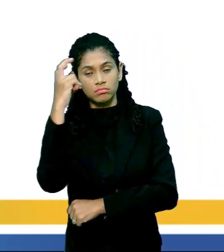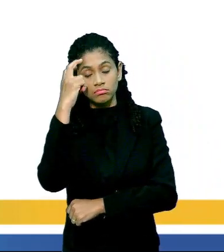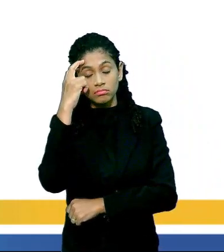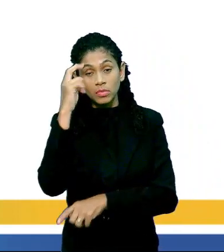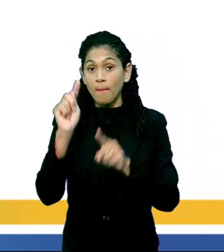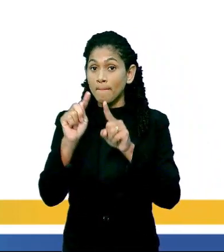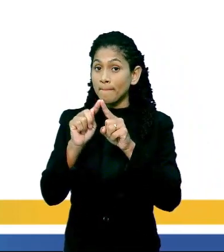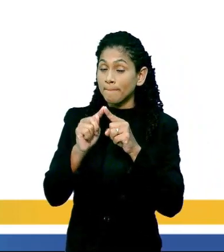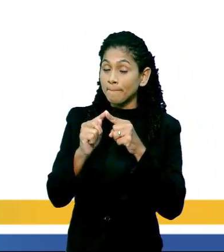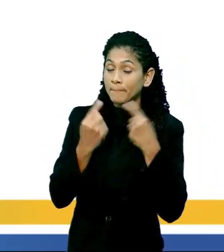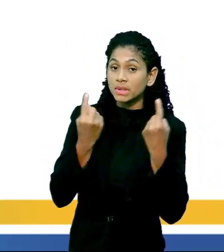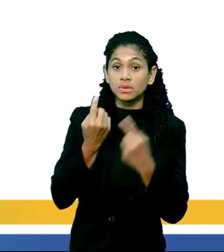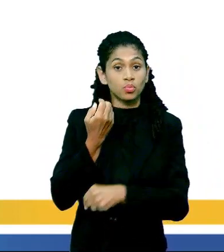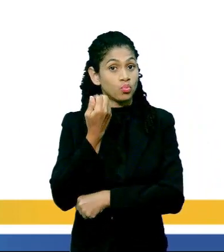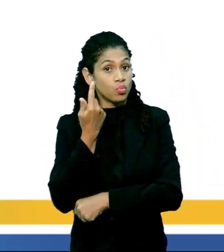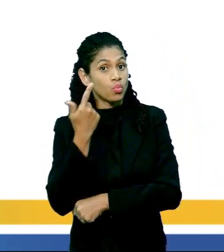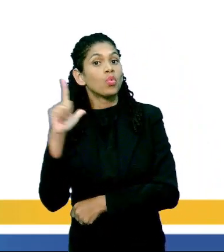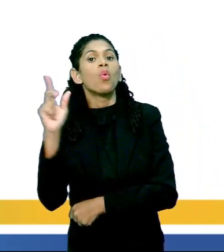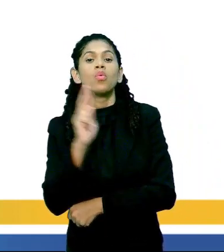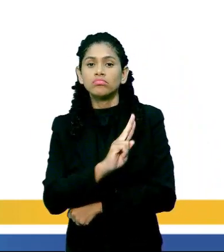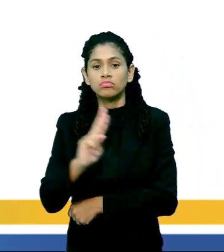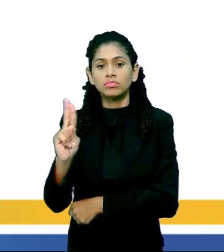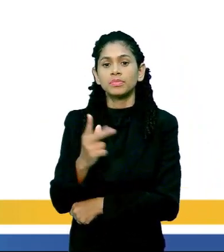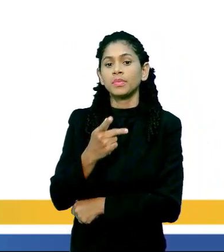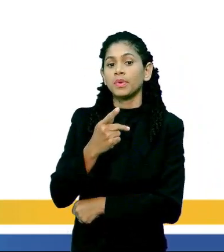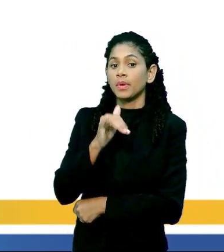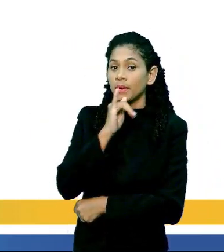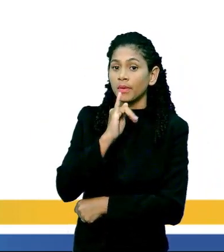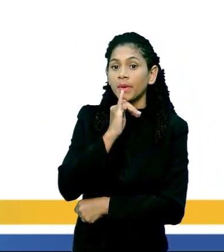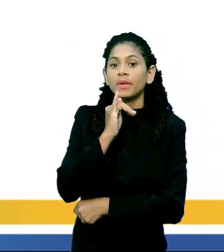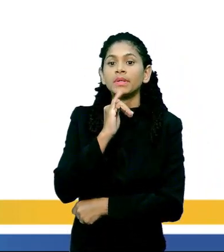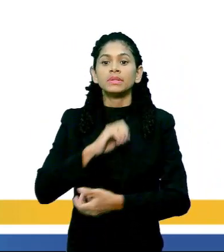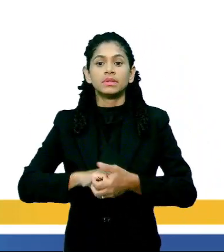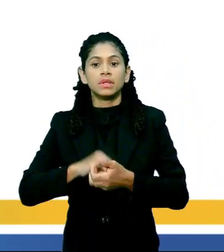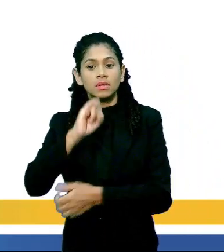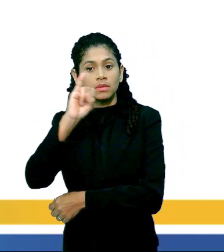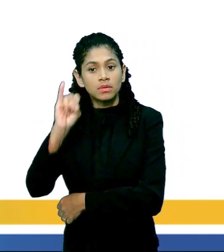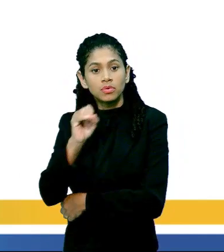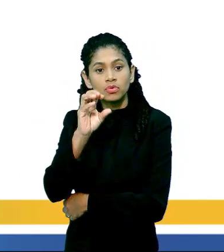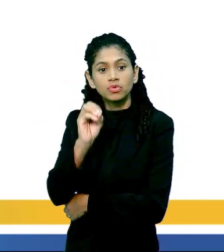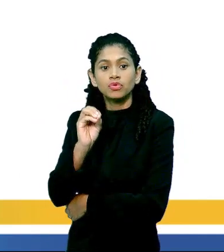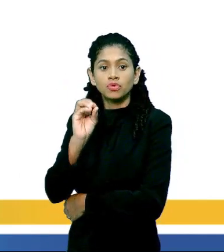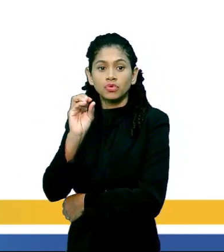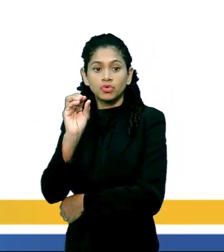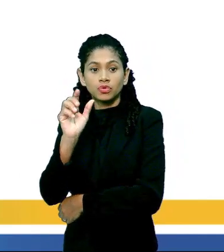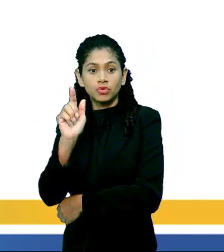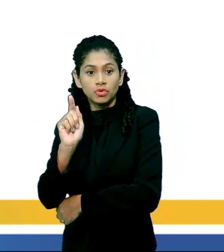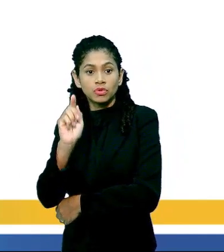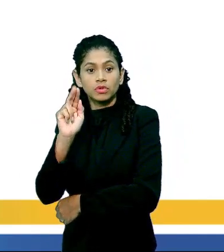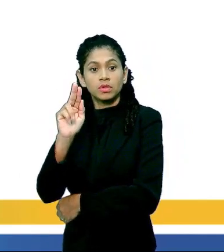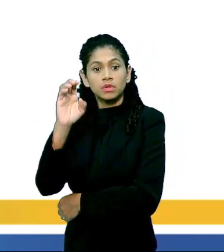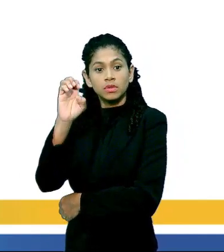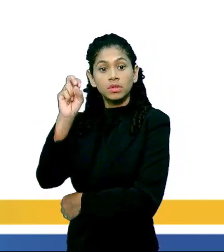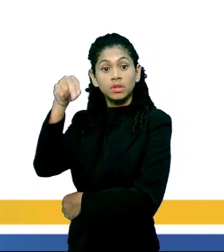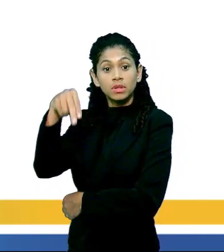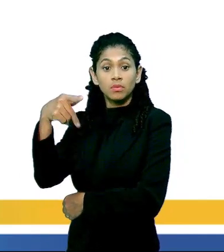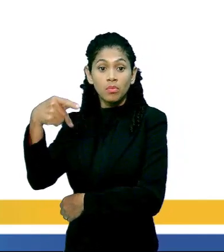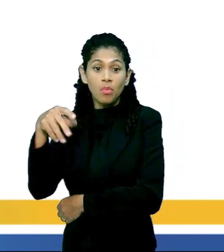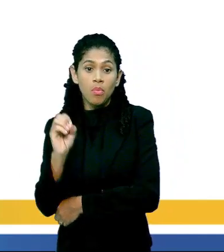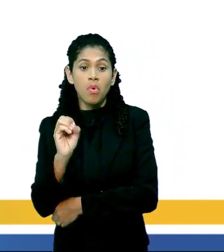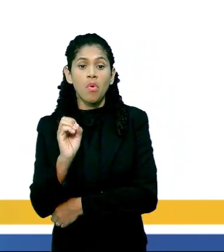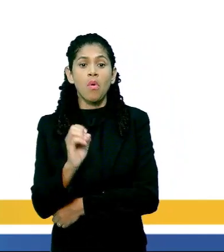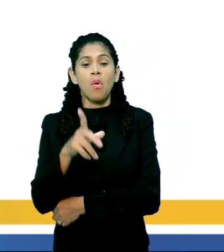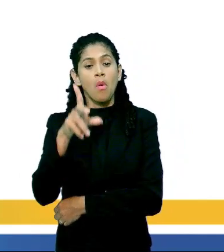roupagem. Sendo assim, temos como exemplo Joaquim Pô, Gato e Rato, Lagoaraca, Esconde-Esconde ao contrário. E